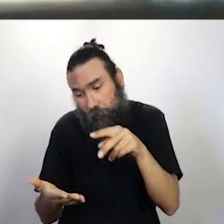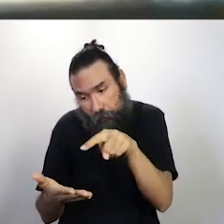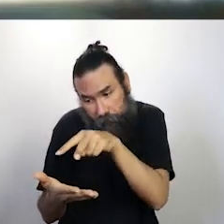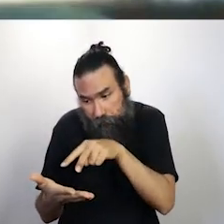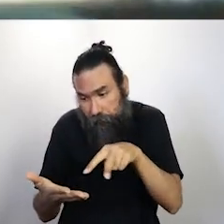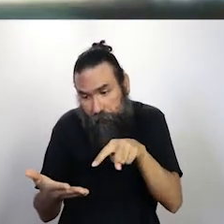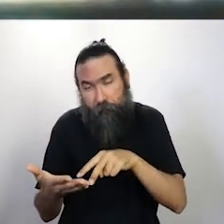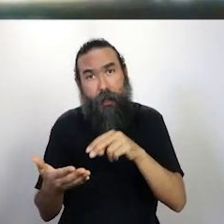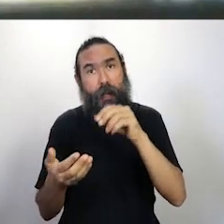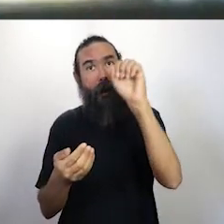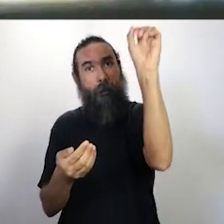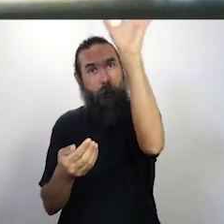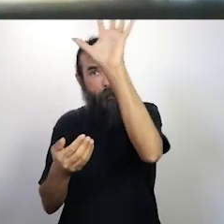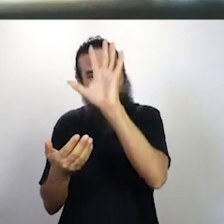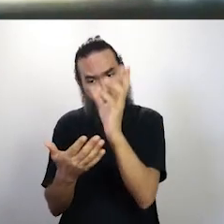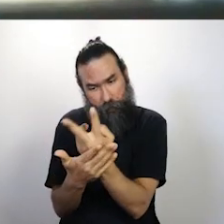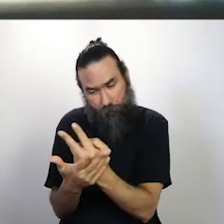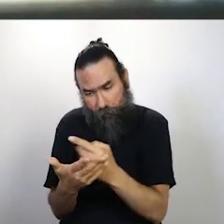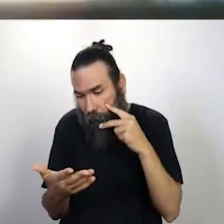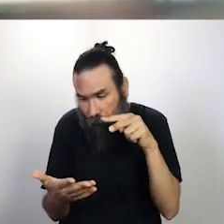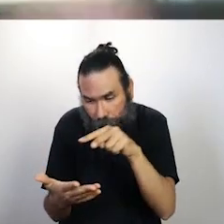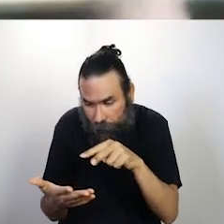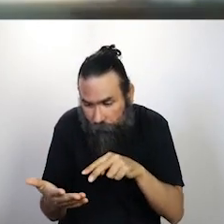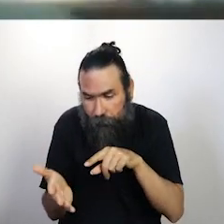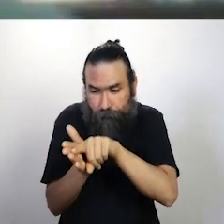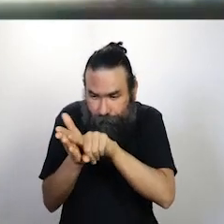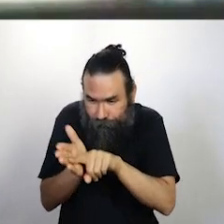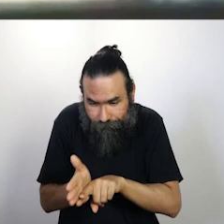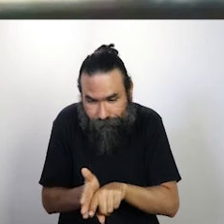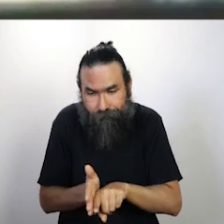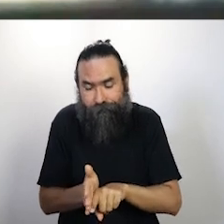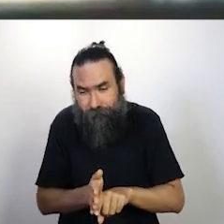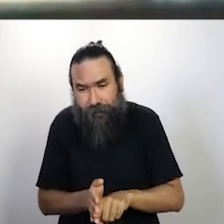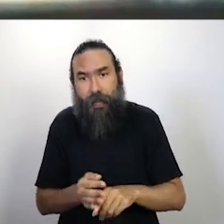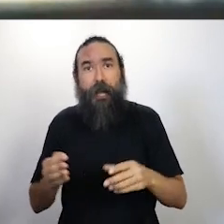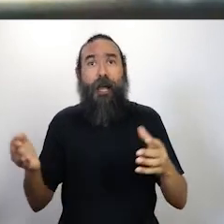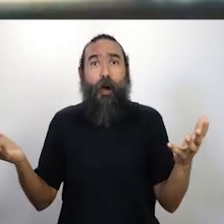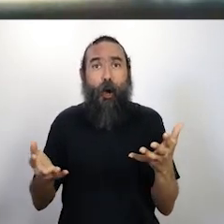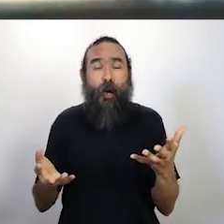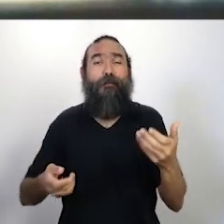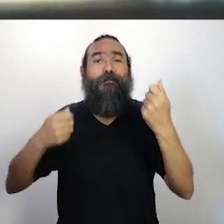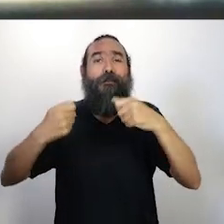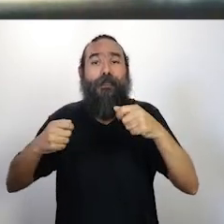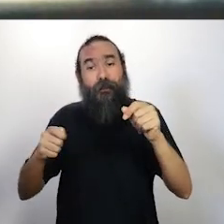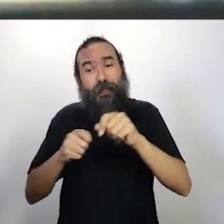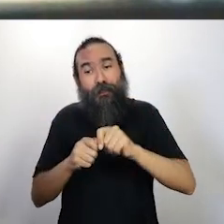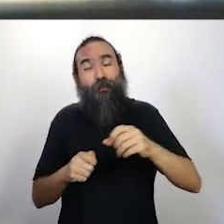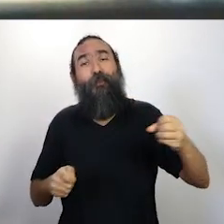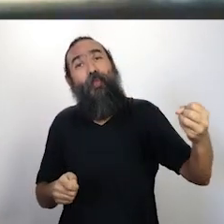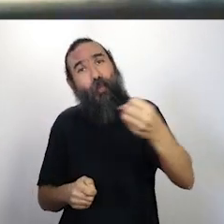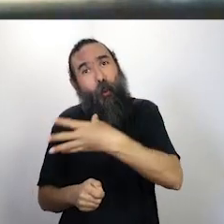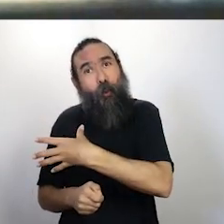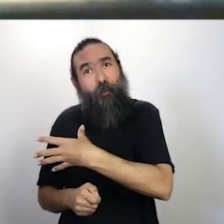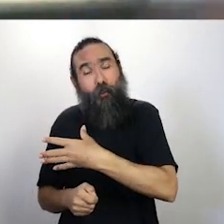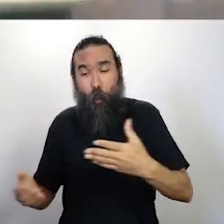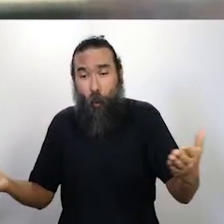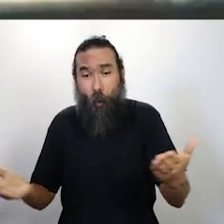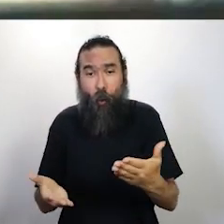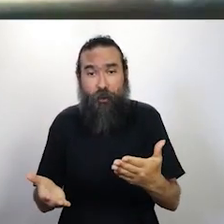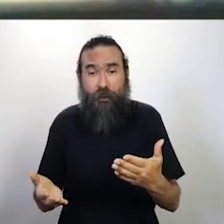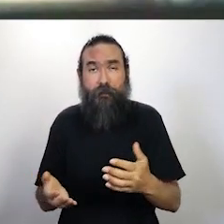da cultura e está executando até hoje e eles vão criar esse modelo dentro da plataforma mais Brasil então nada impede